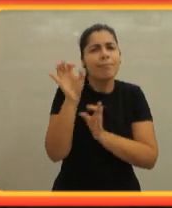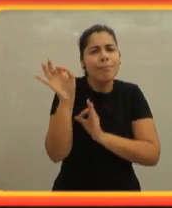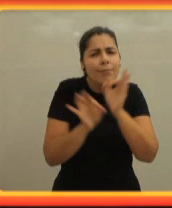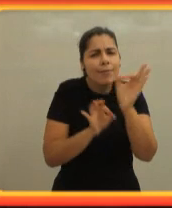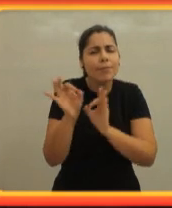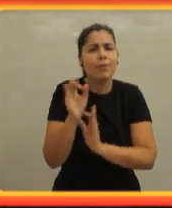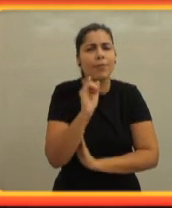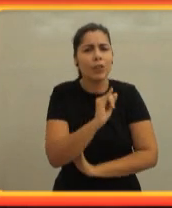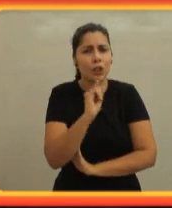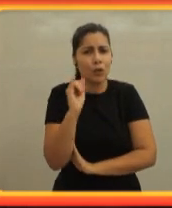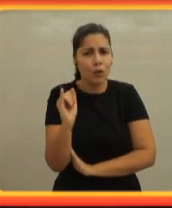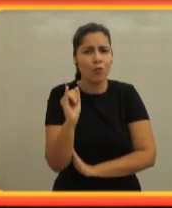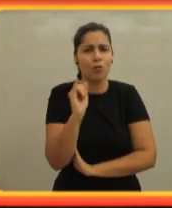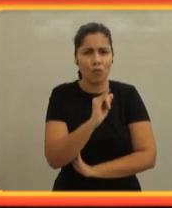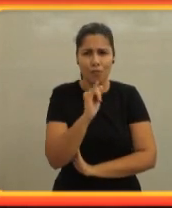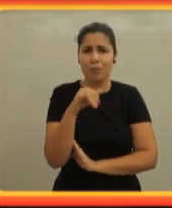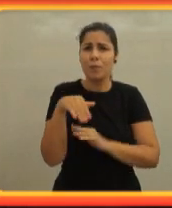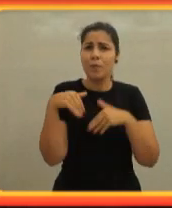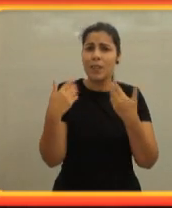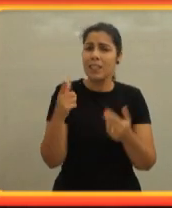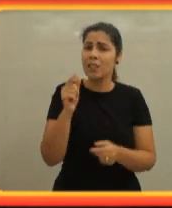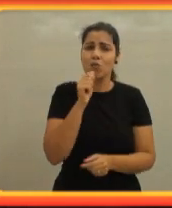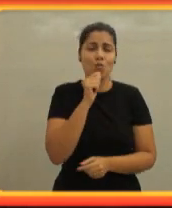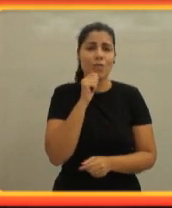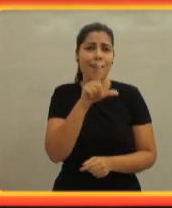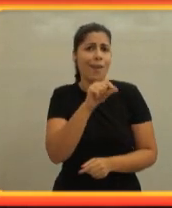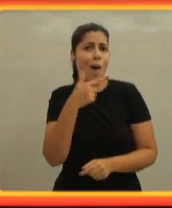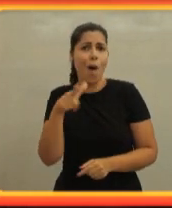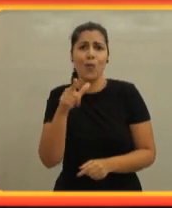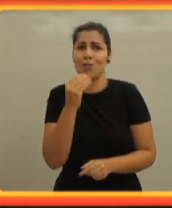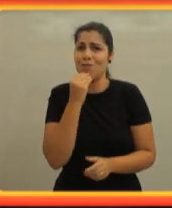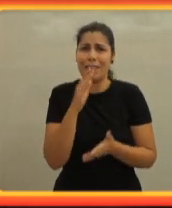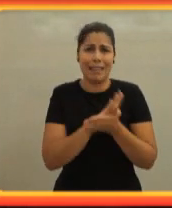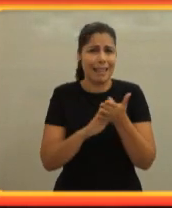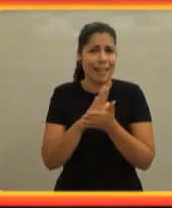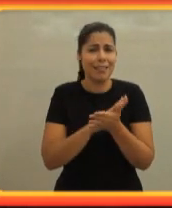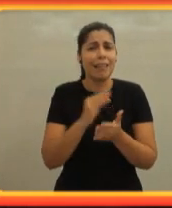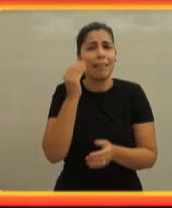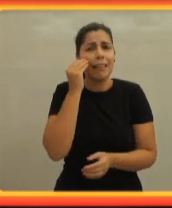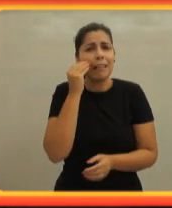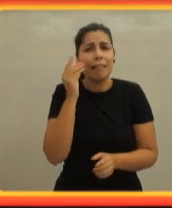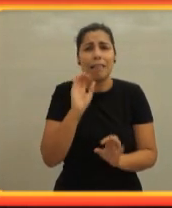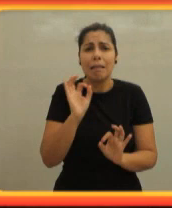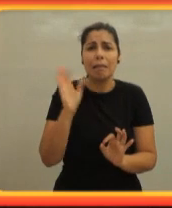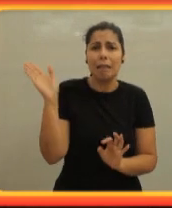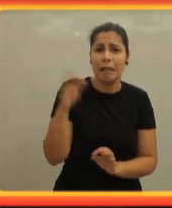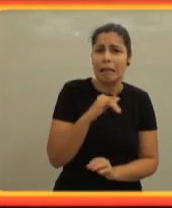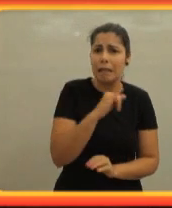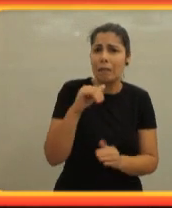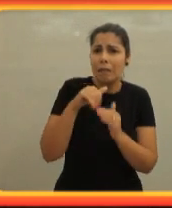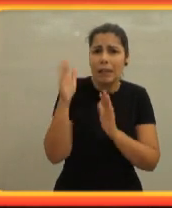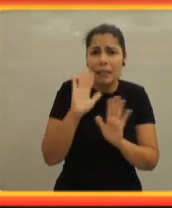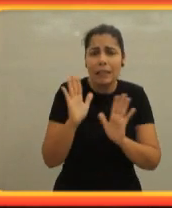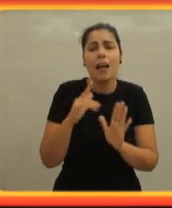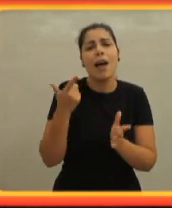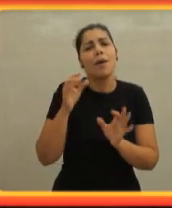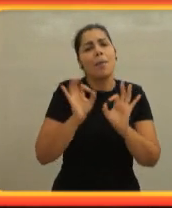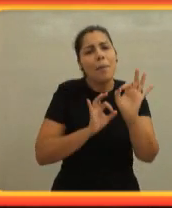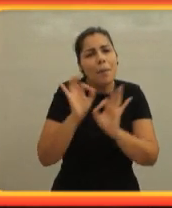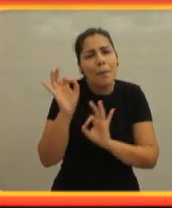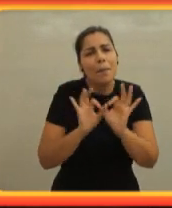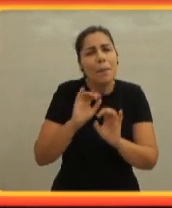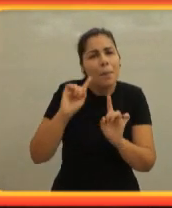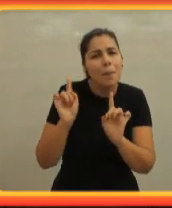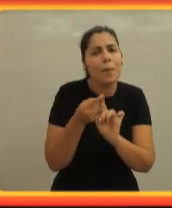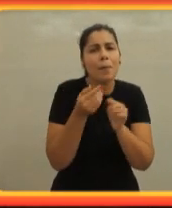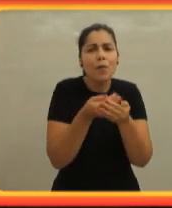Estamos tentando, inclusive, enviar um aprendiz para o Brasil, para iniciar a preparação como instrutor. Enquanto isso, não temos alternativa a não ser trazer